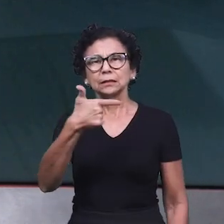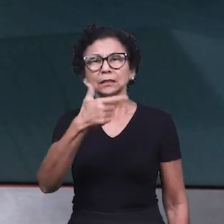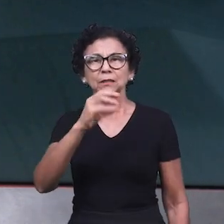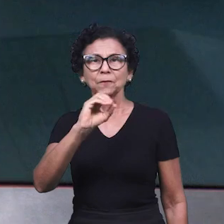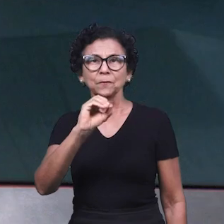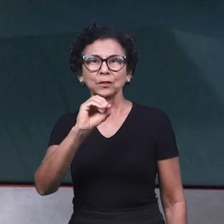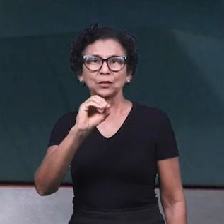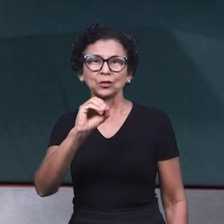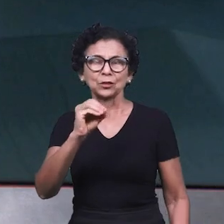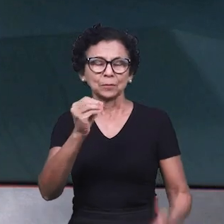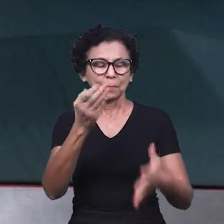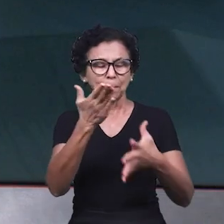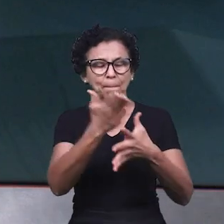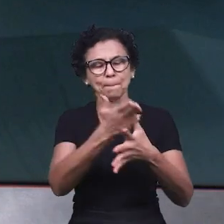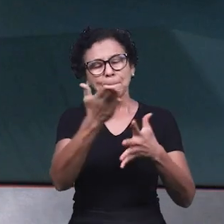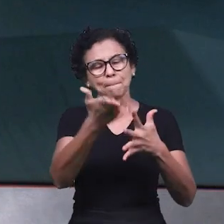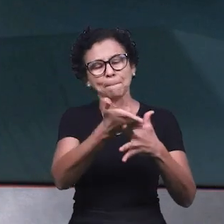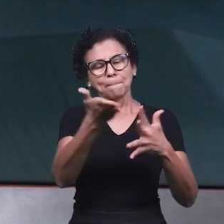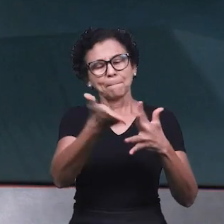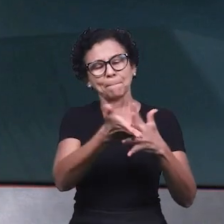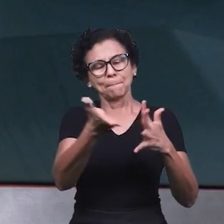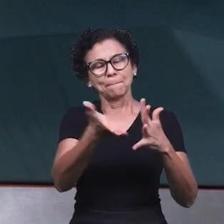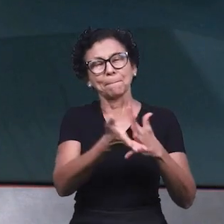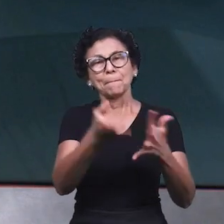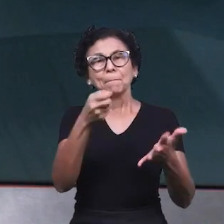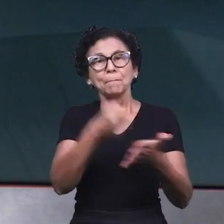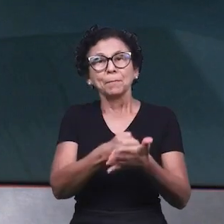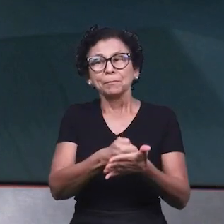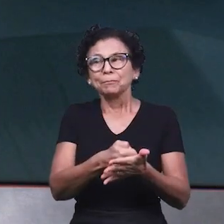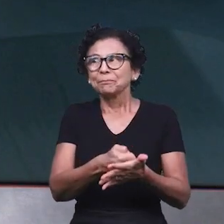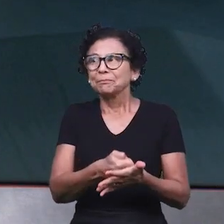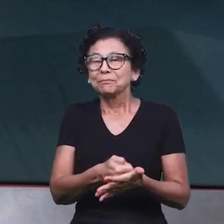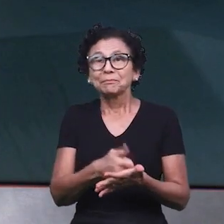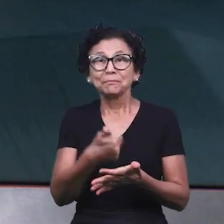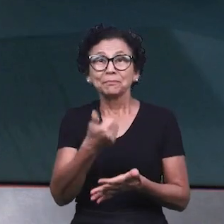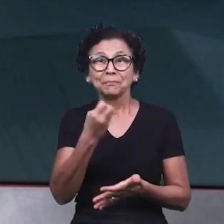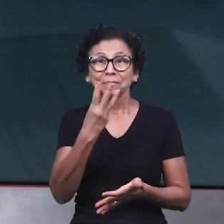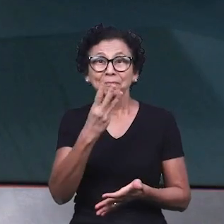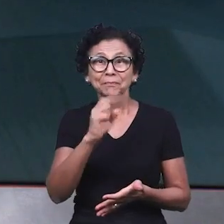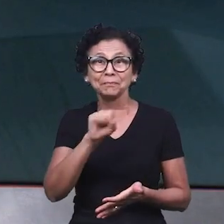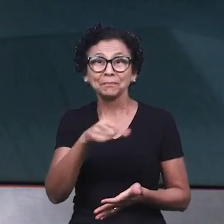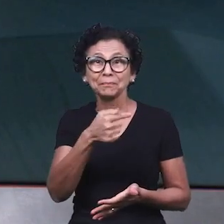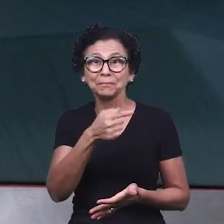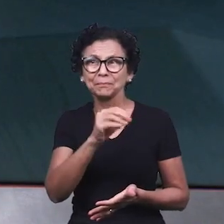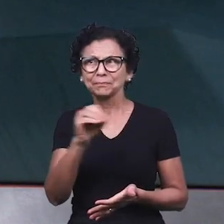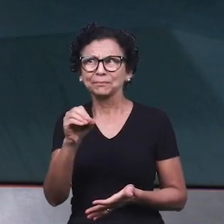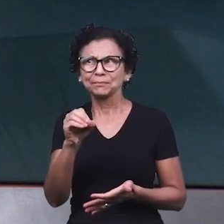120 parcelas para pagar esse valor, né? Então,